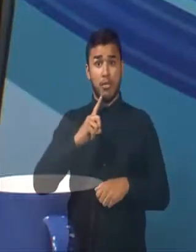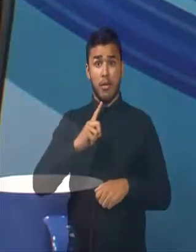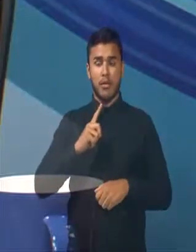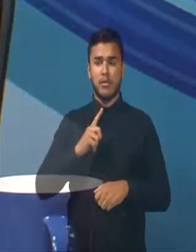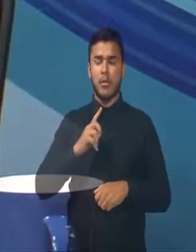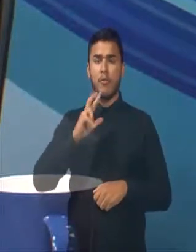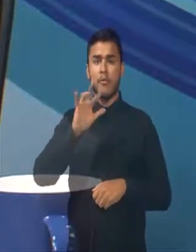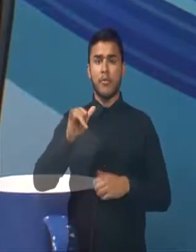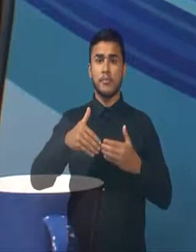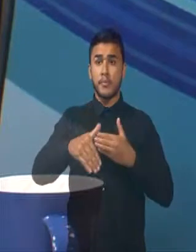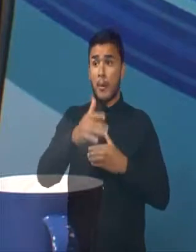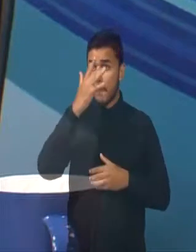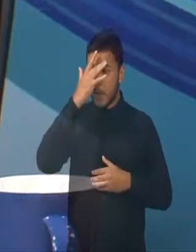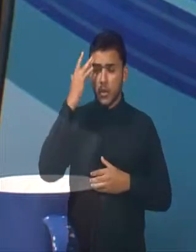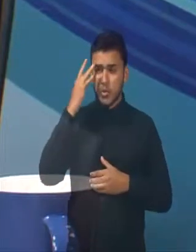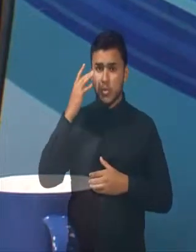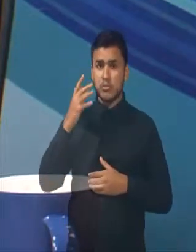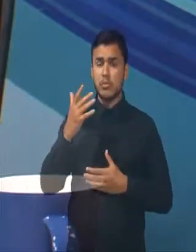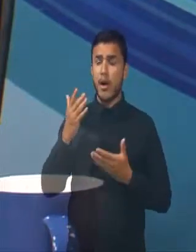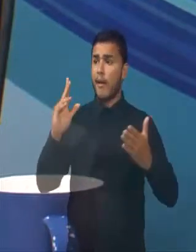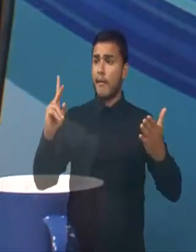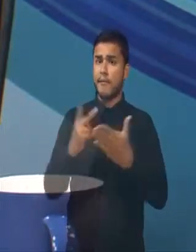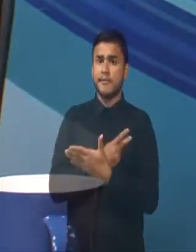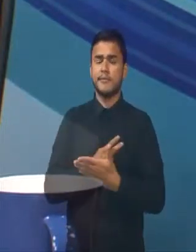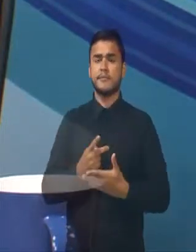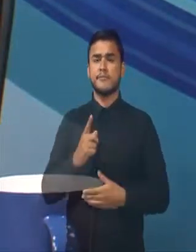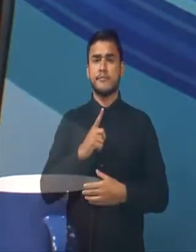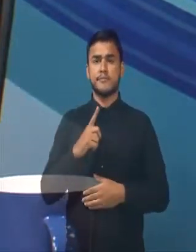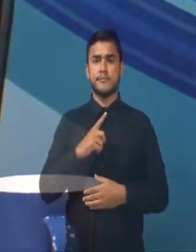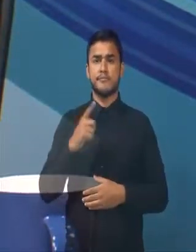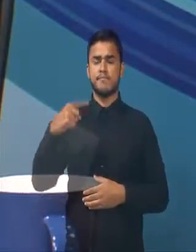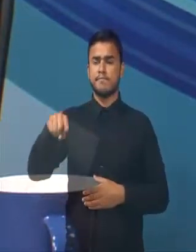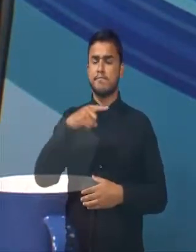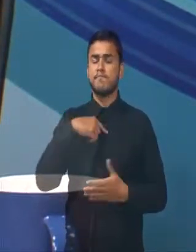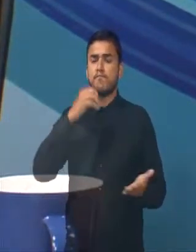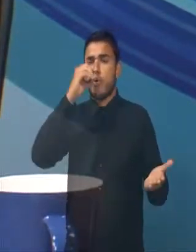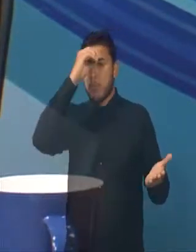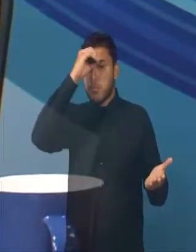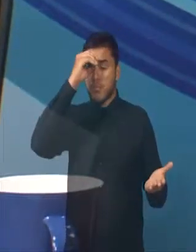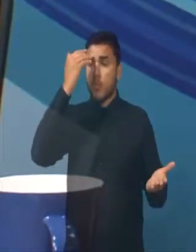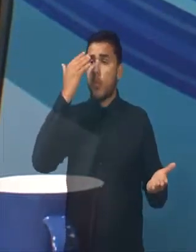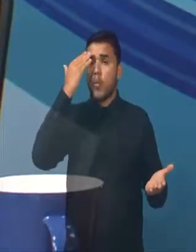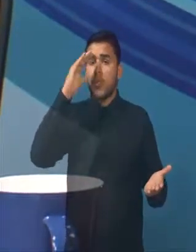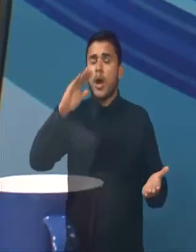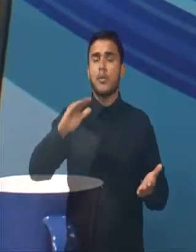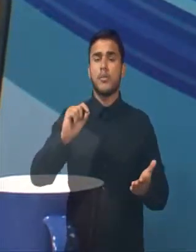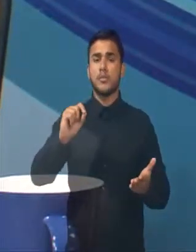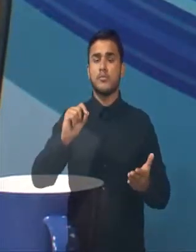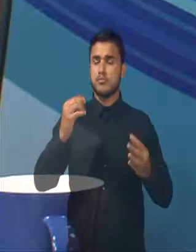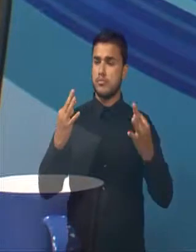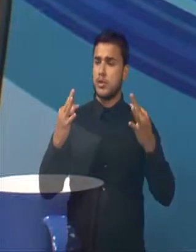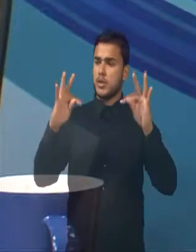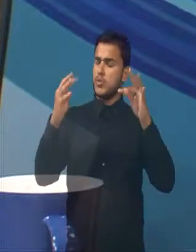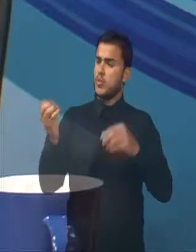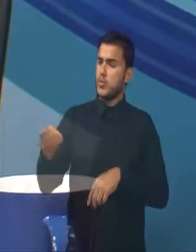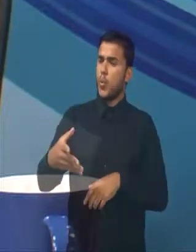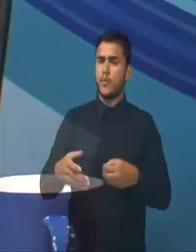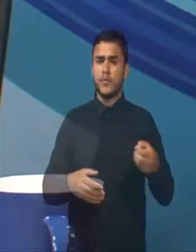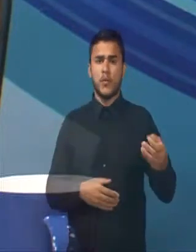aqueles que eram desempregados por essa revolução tecnológica, eles tinham dificuldade